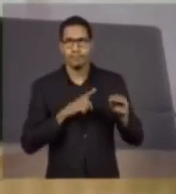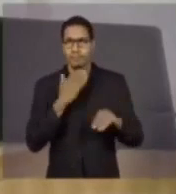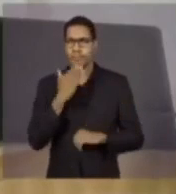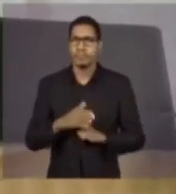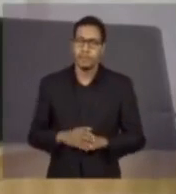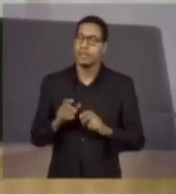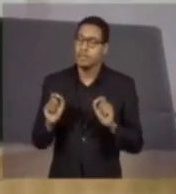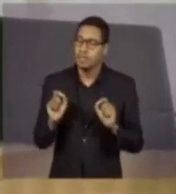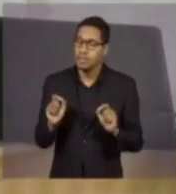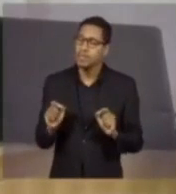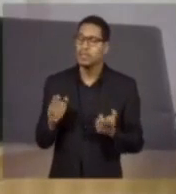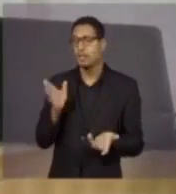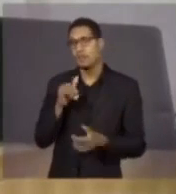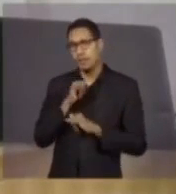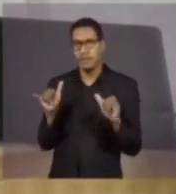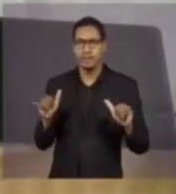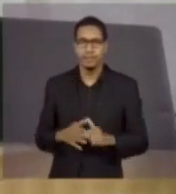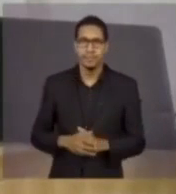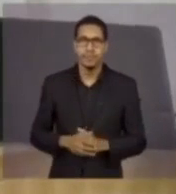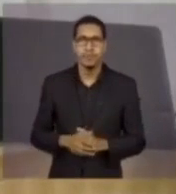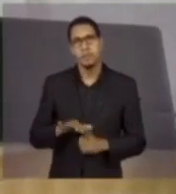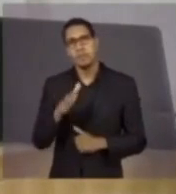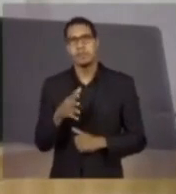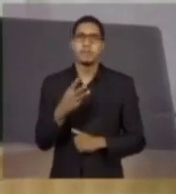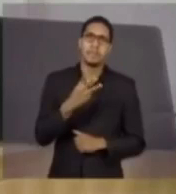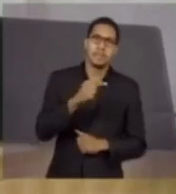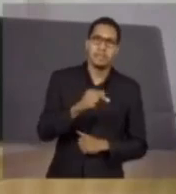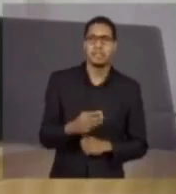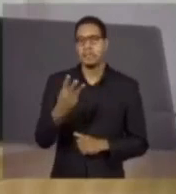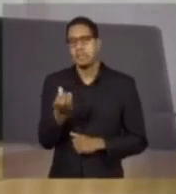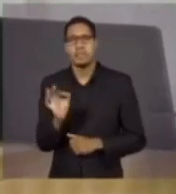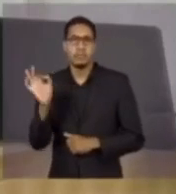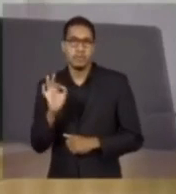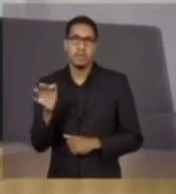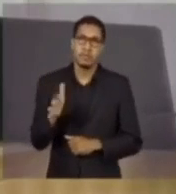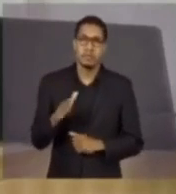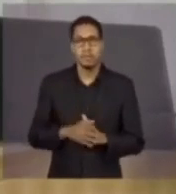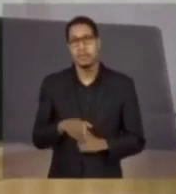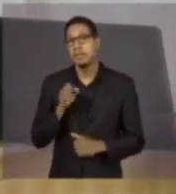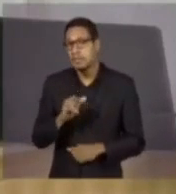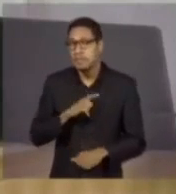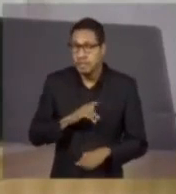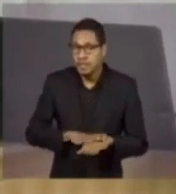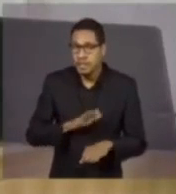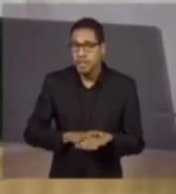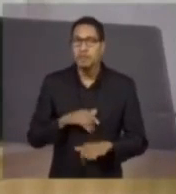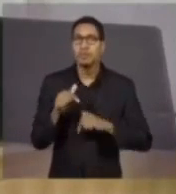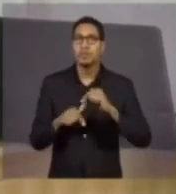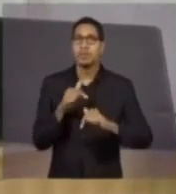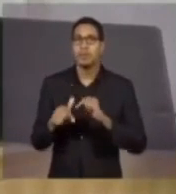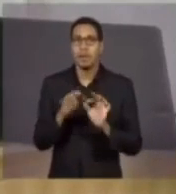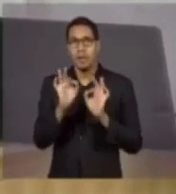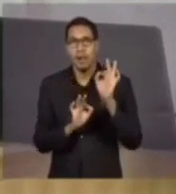de pagamento dos Servidores que eu disse como eu disse a componente Presidente diretor de 37/36 por cento e se for feito um